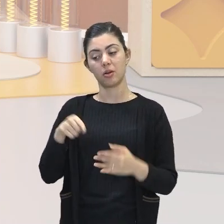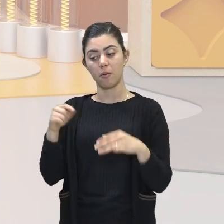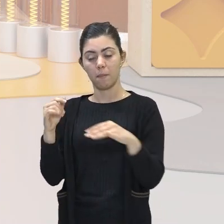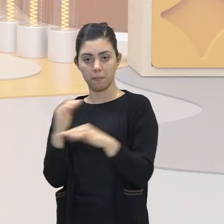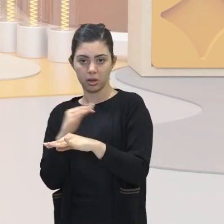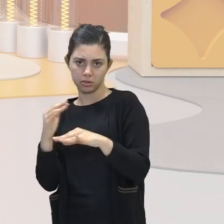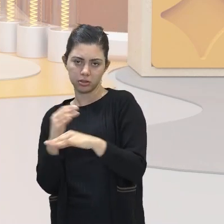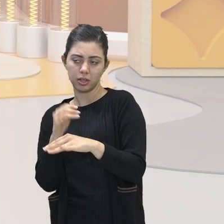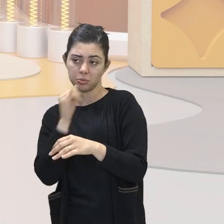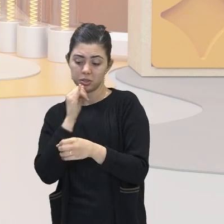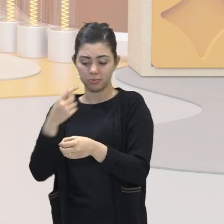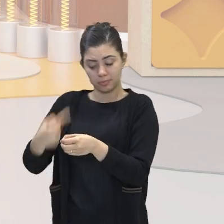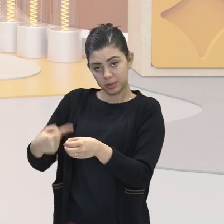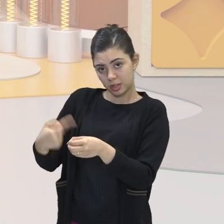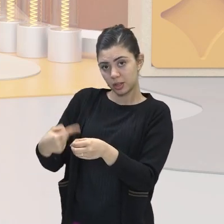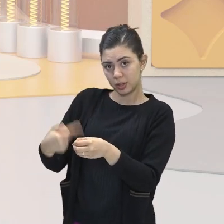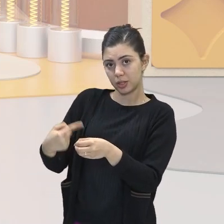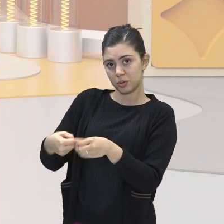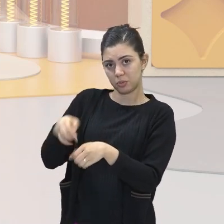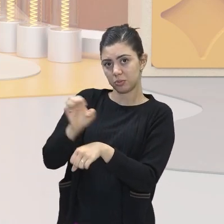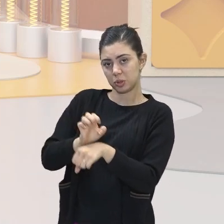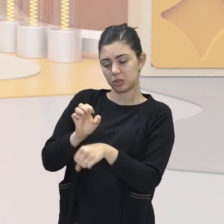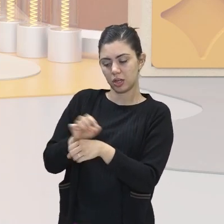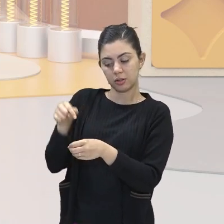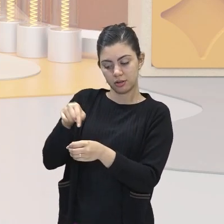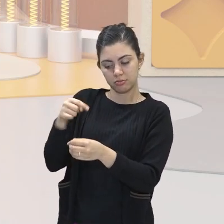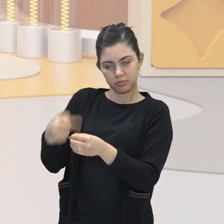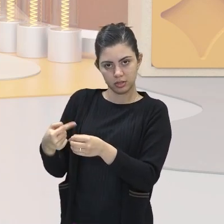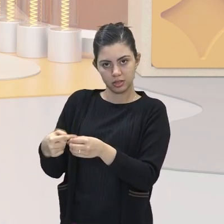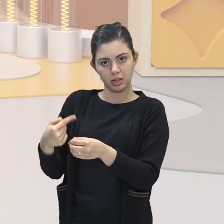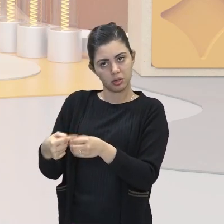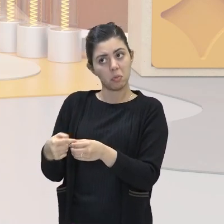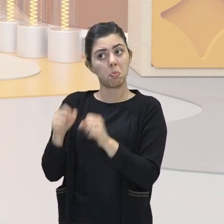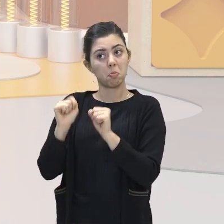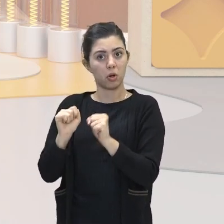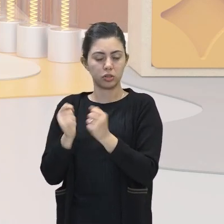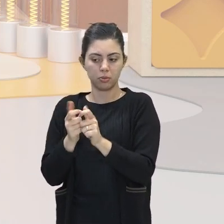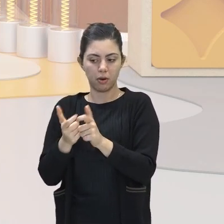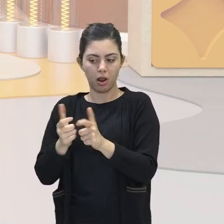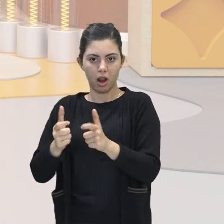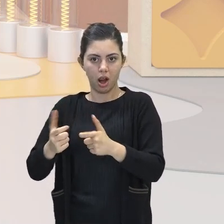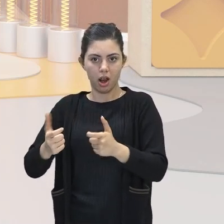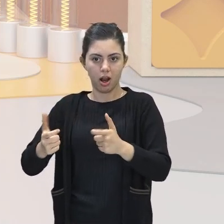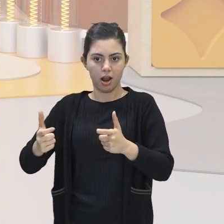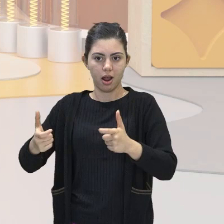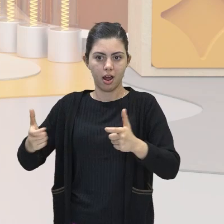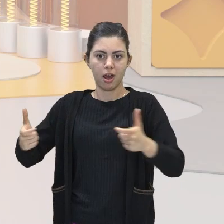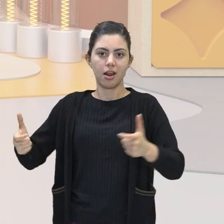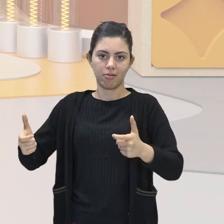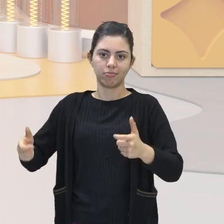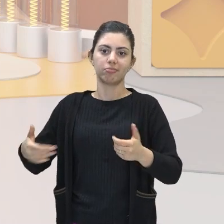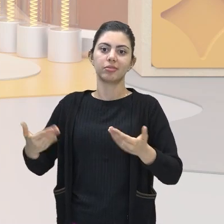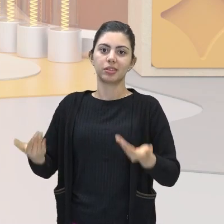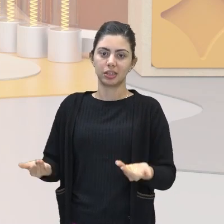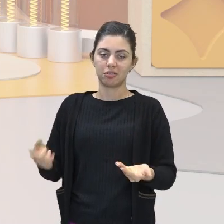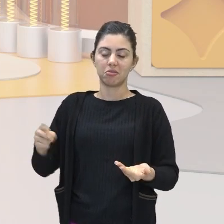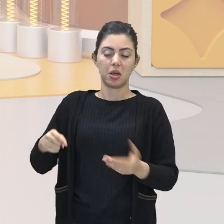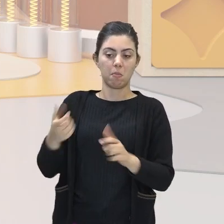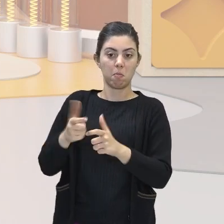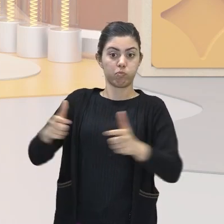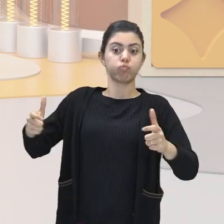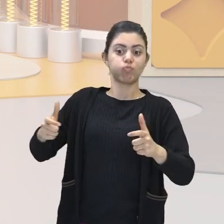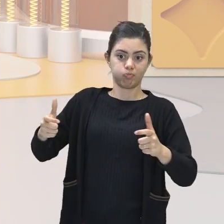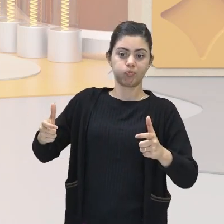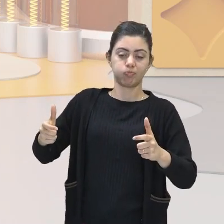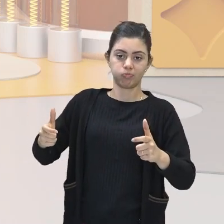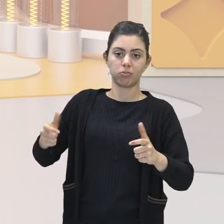uma cidade de interior de algum estado, essa cidade ela pode crescer tanto e se torna aí uma grande cidade,